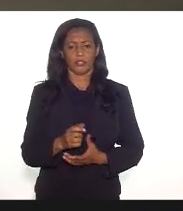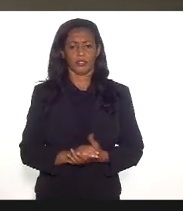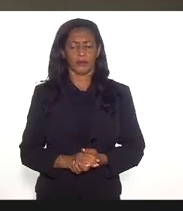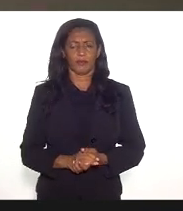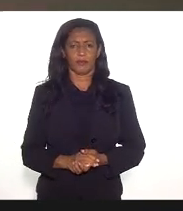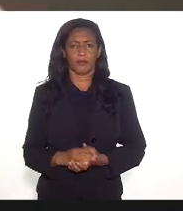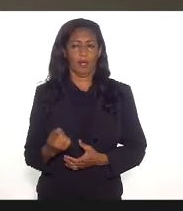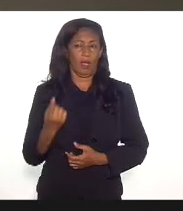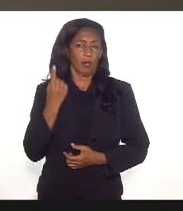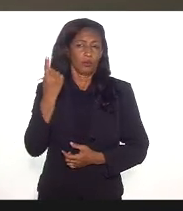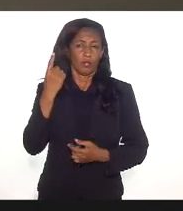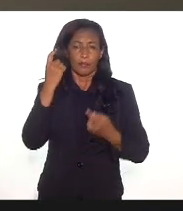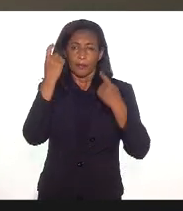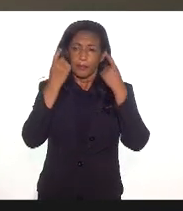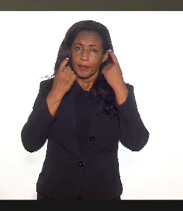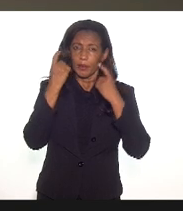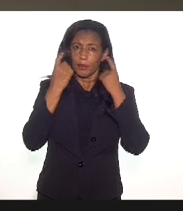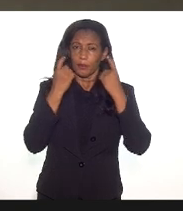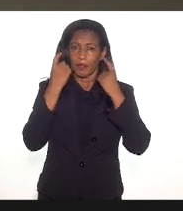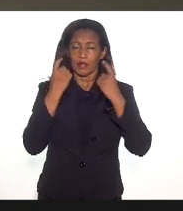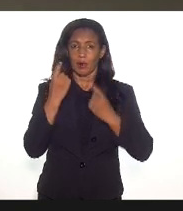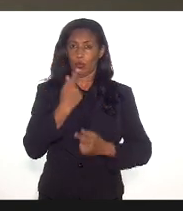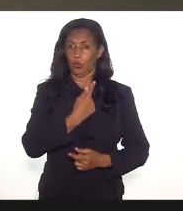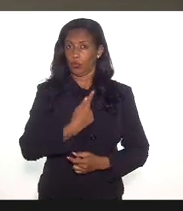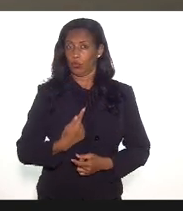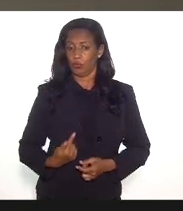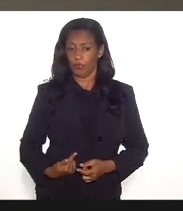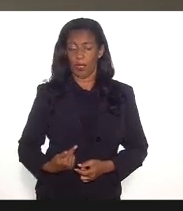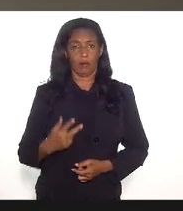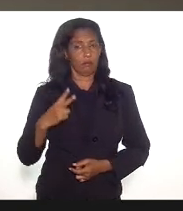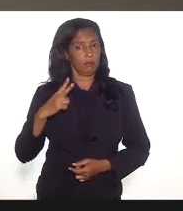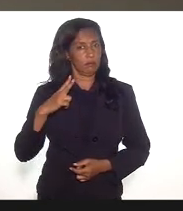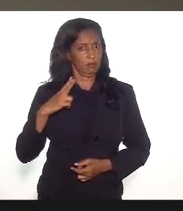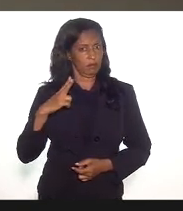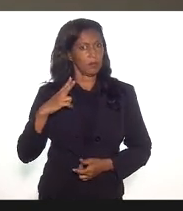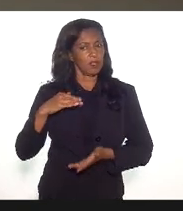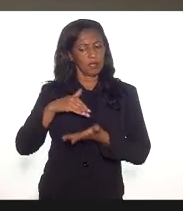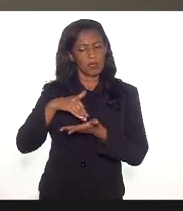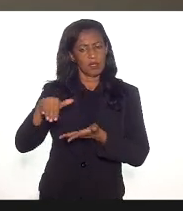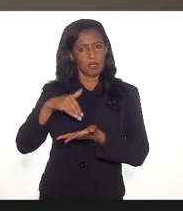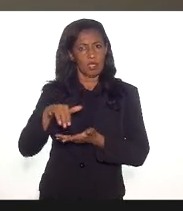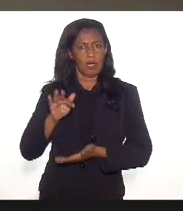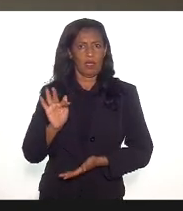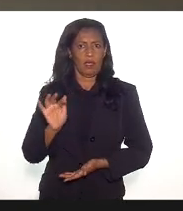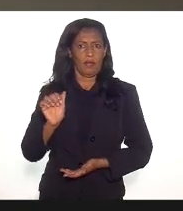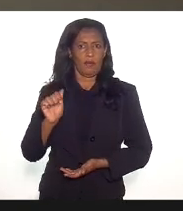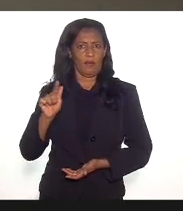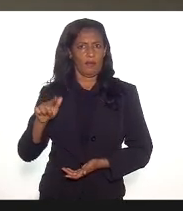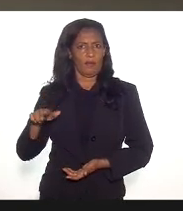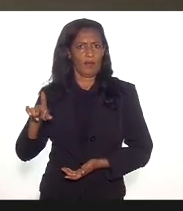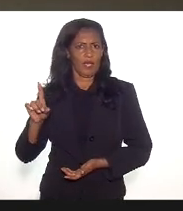As únicas preocupações aqui do governo, e particularmente da Secretaria de Fazenda,